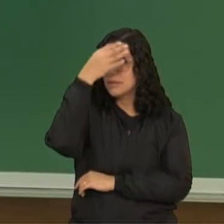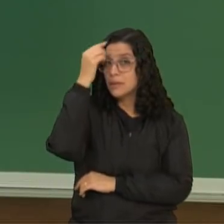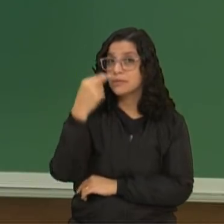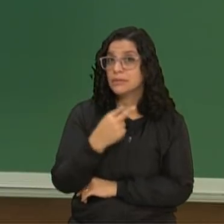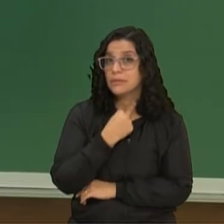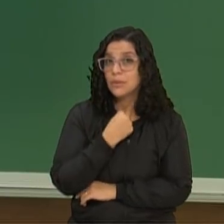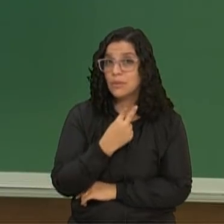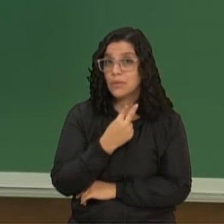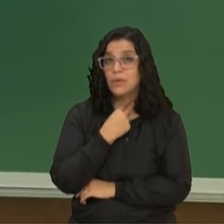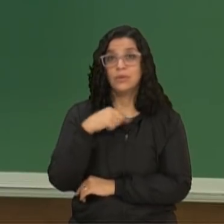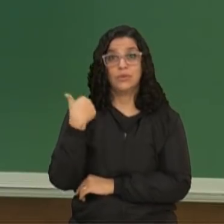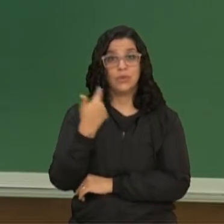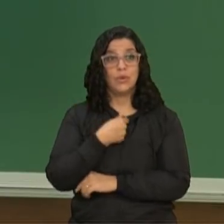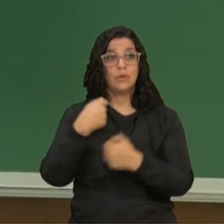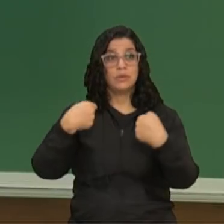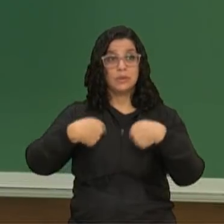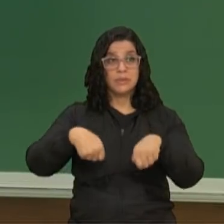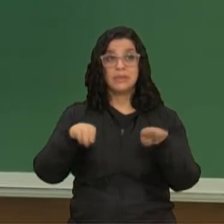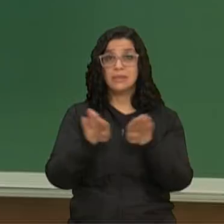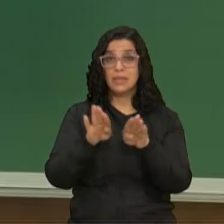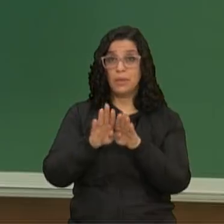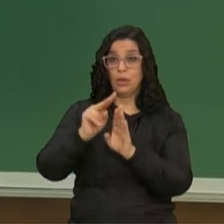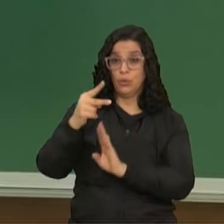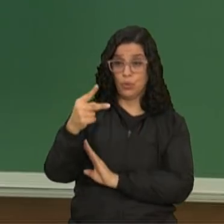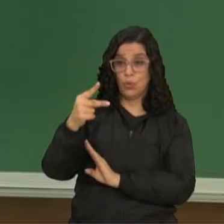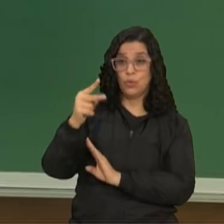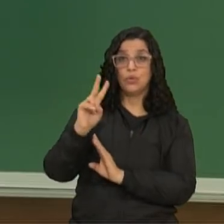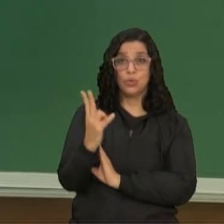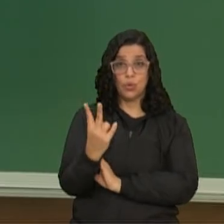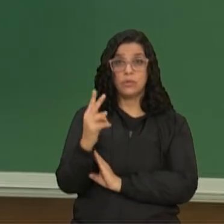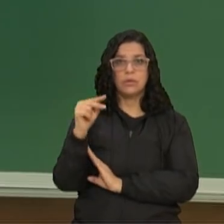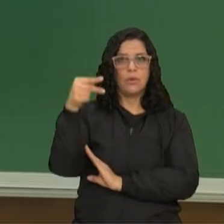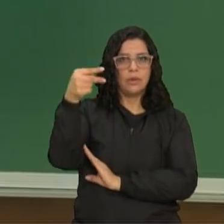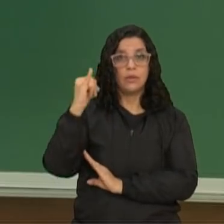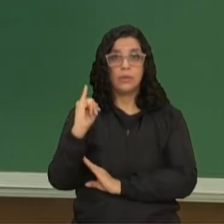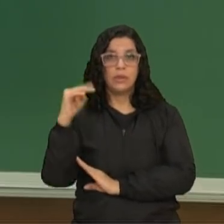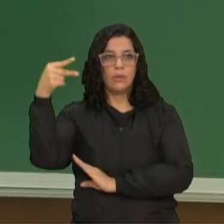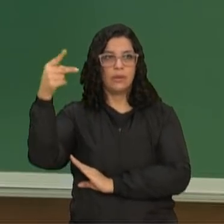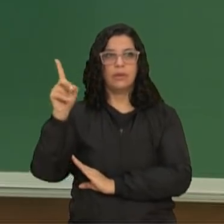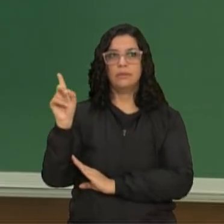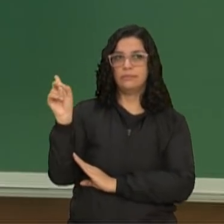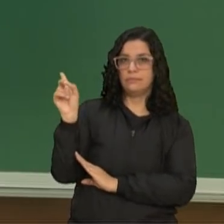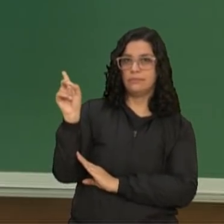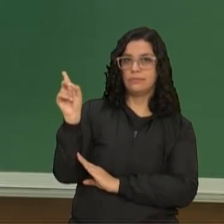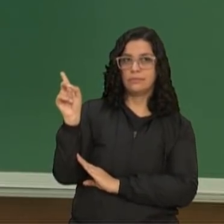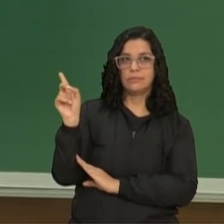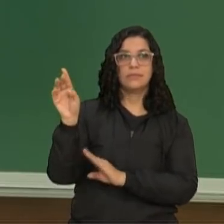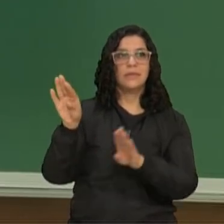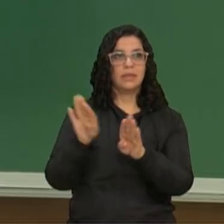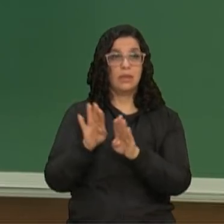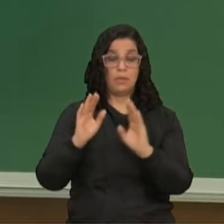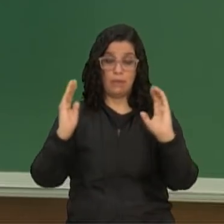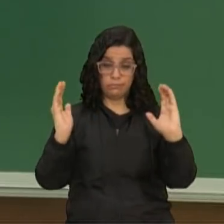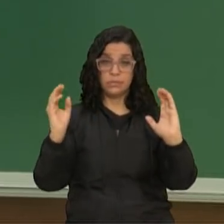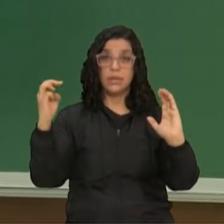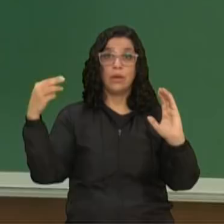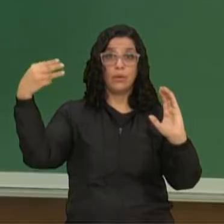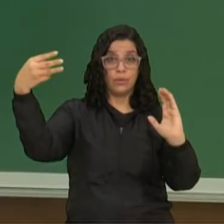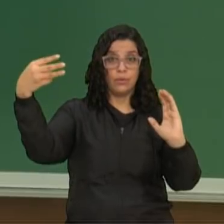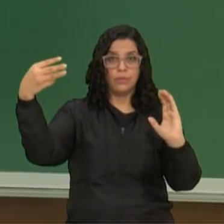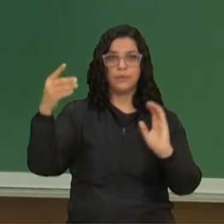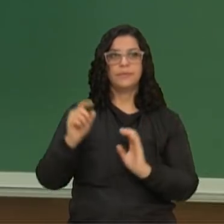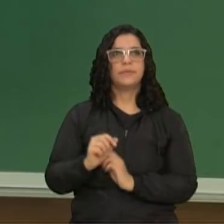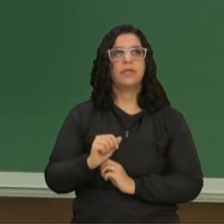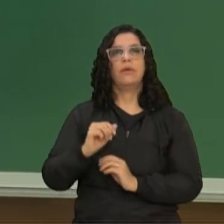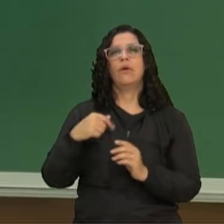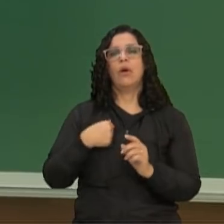gente, nós temos que elevar o 2 e o i ao quadrado. Então, 2 ao quadrado, i ao quadrado. E ficou ao cubo. Antes de